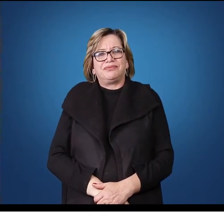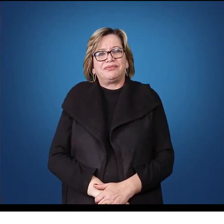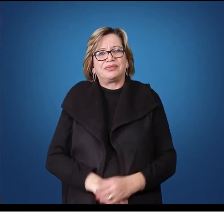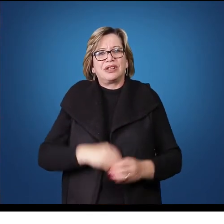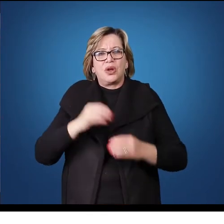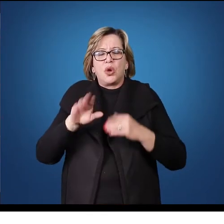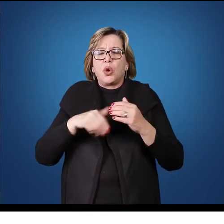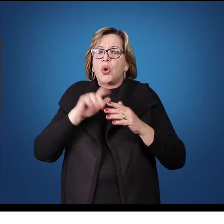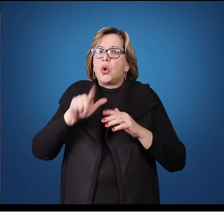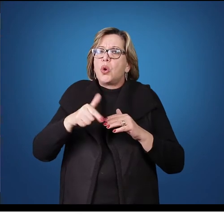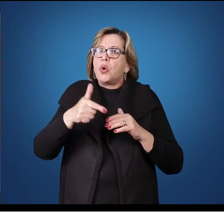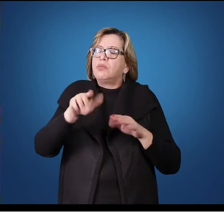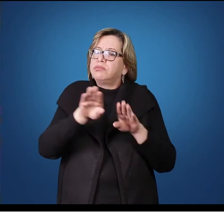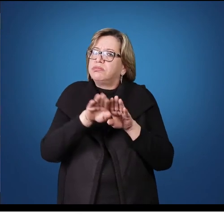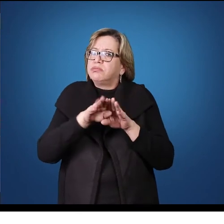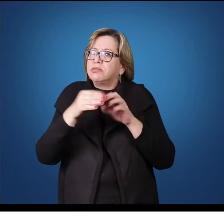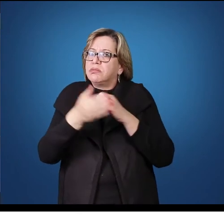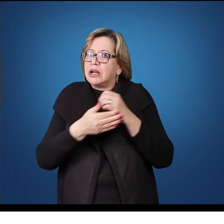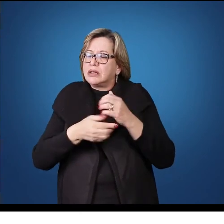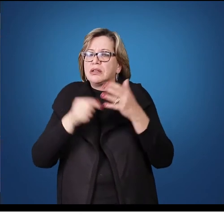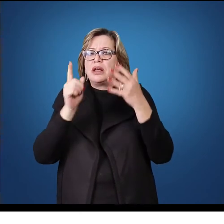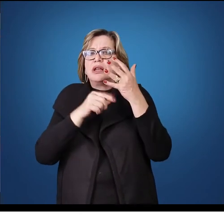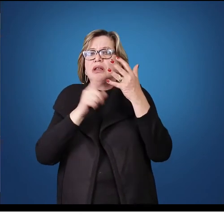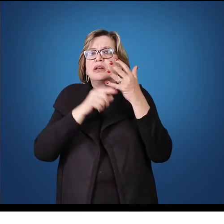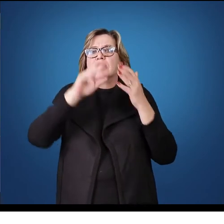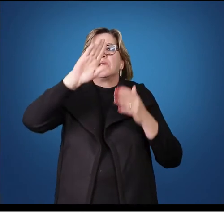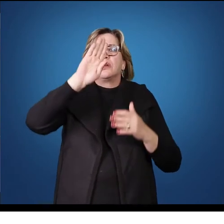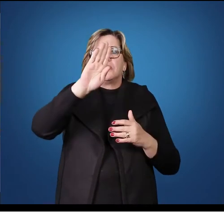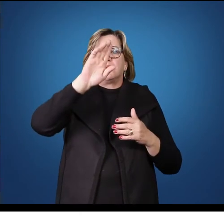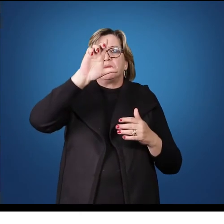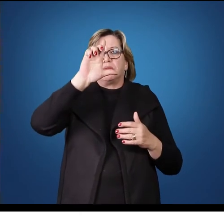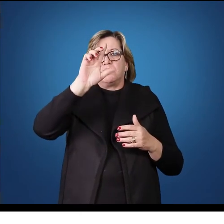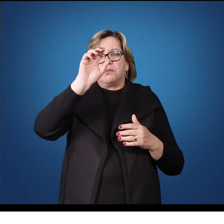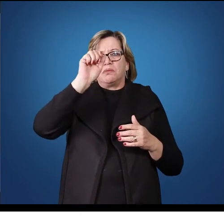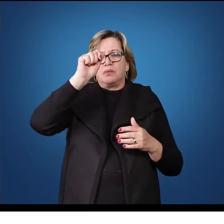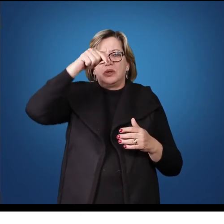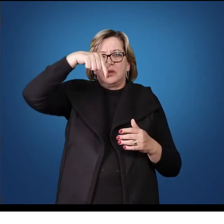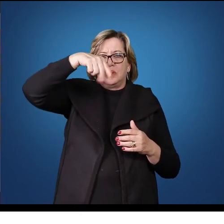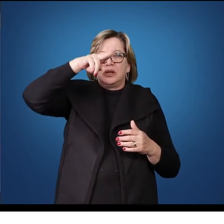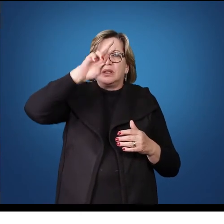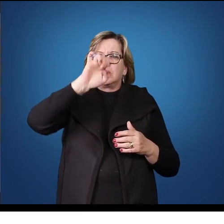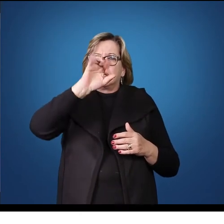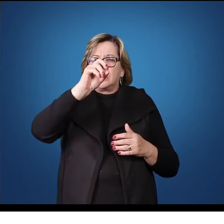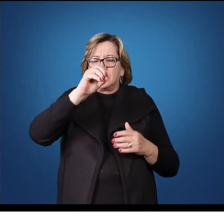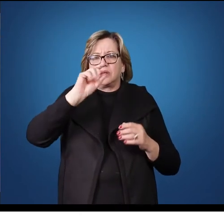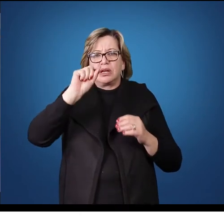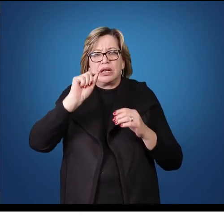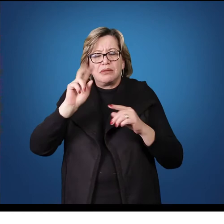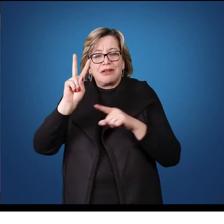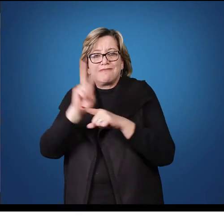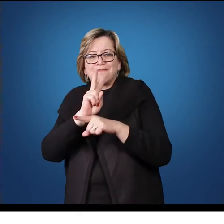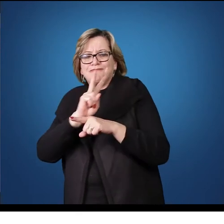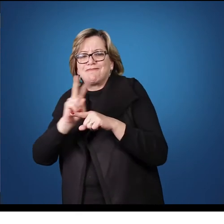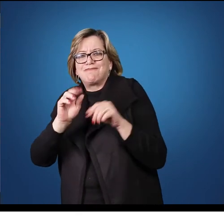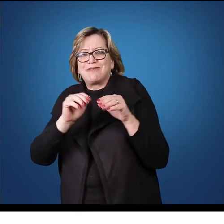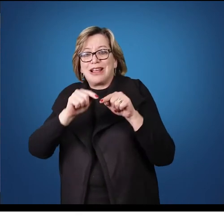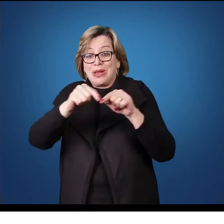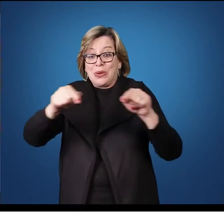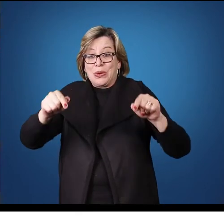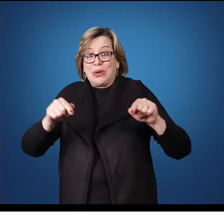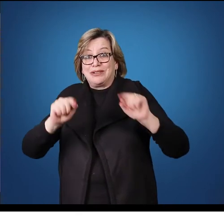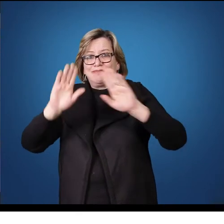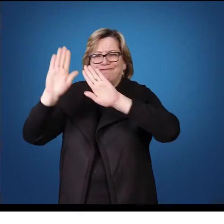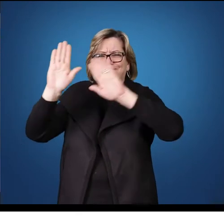Então, um outro elemento básico do jogo é o bloqueio. O bloqueio tem a função de proteger a minha quadra em função do